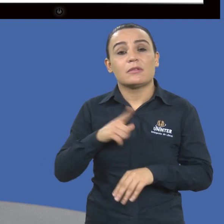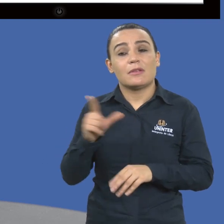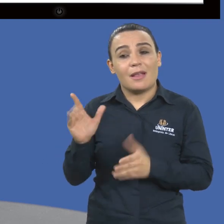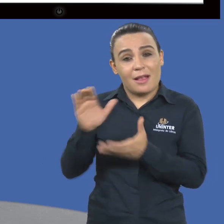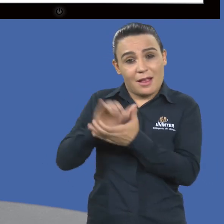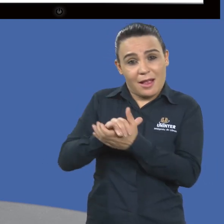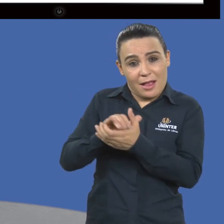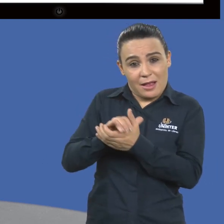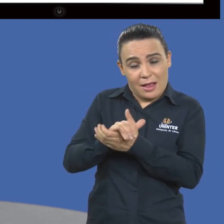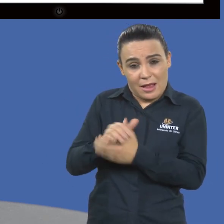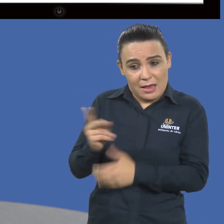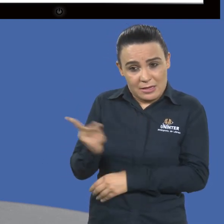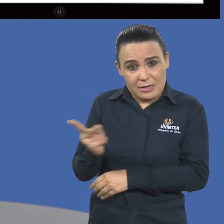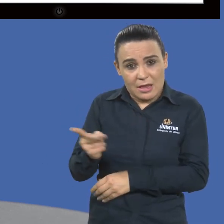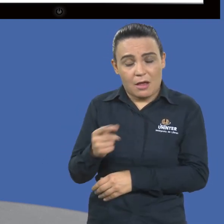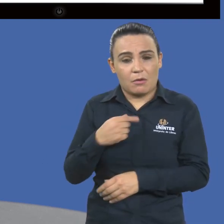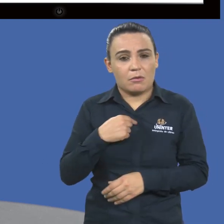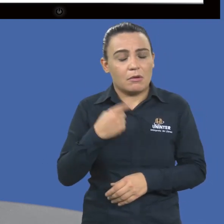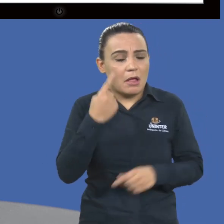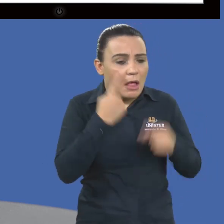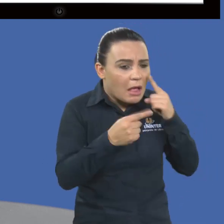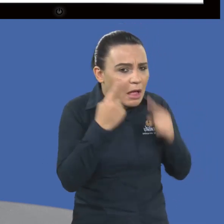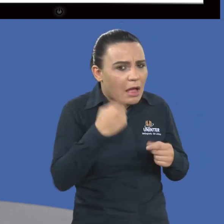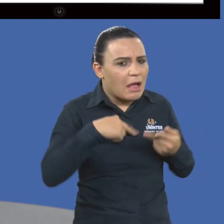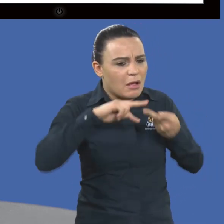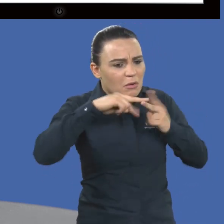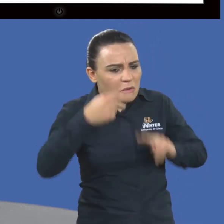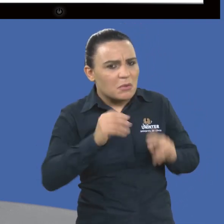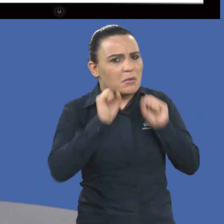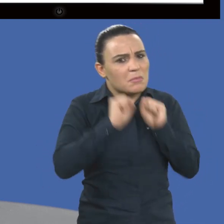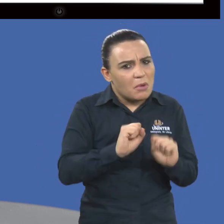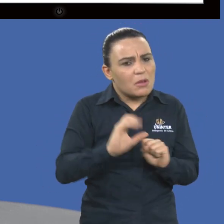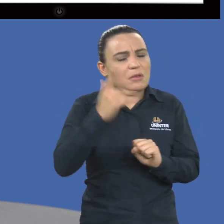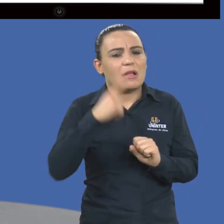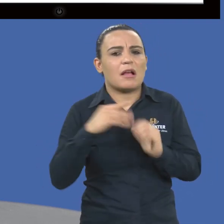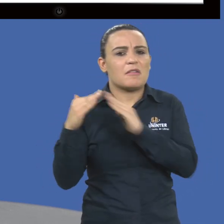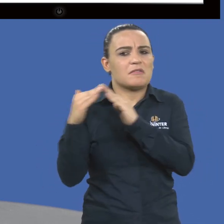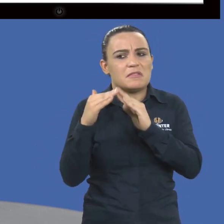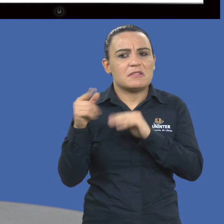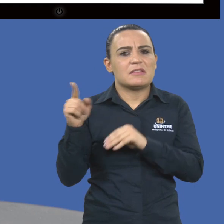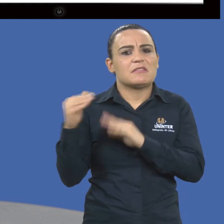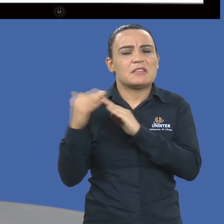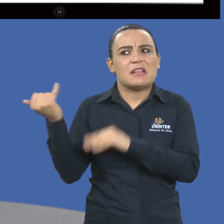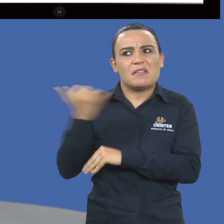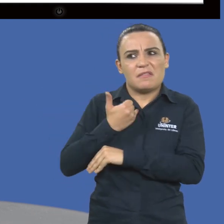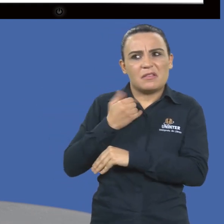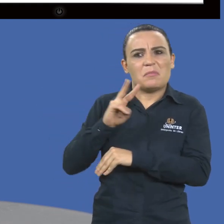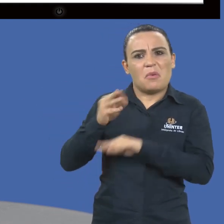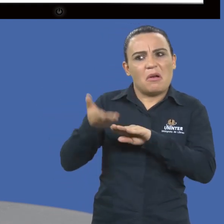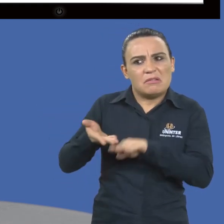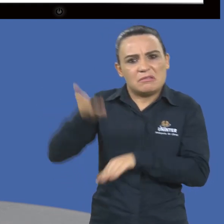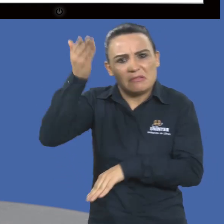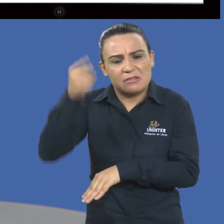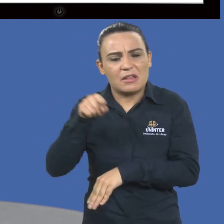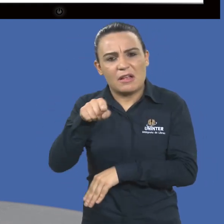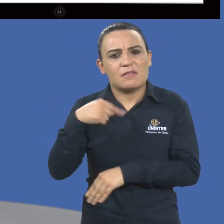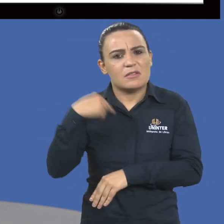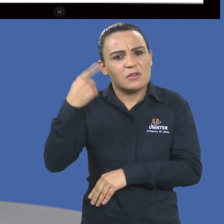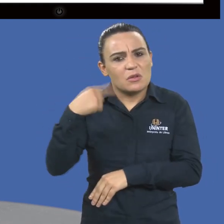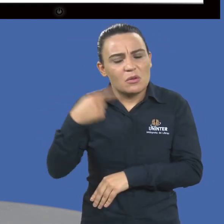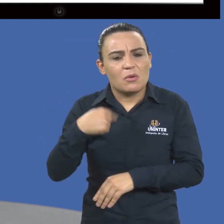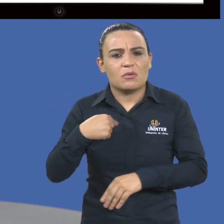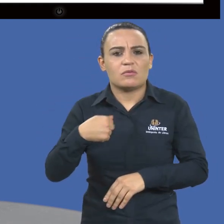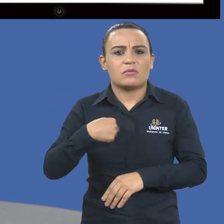comigo, que ficaram 3, 4, 5 anos evitando ter filhos, porque a vizinha falou que o risco era muito